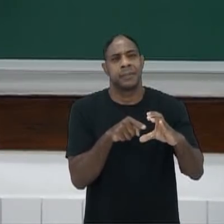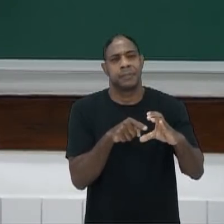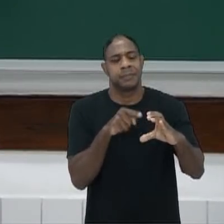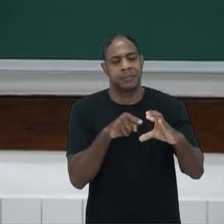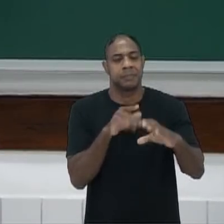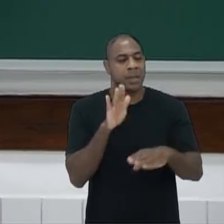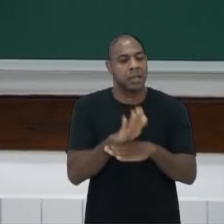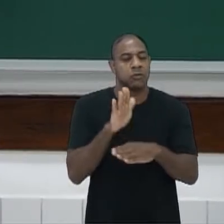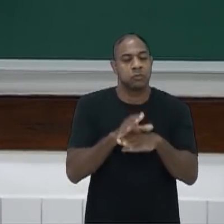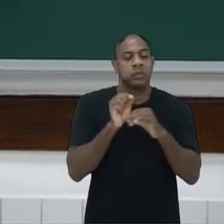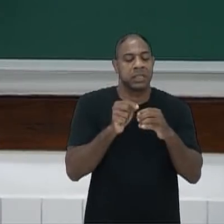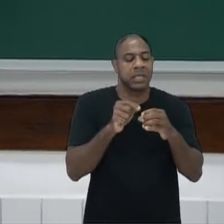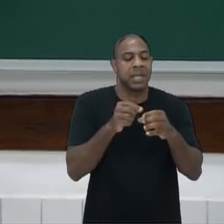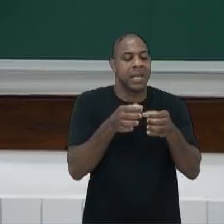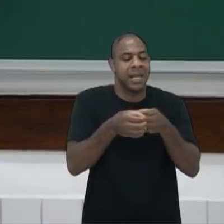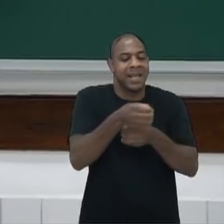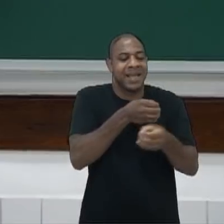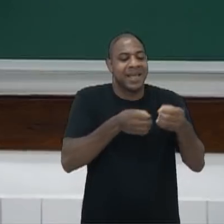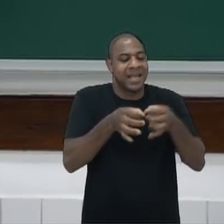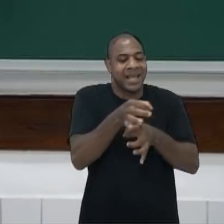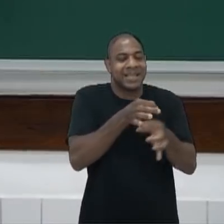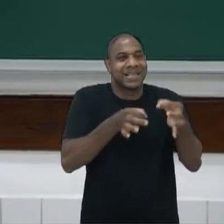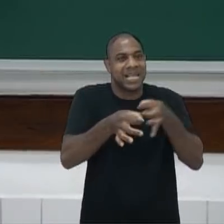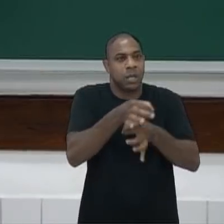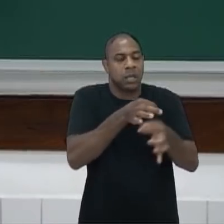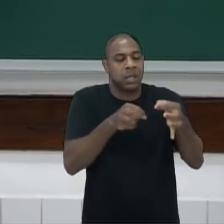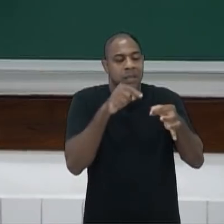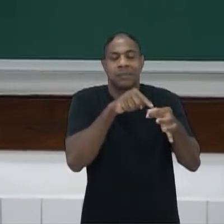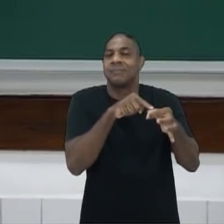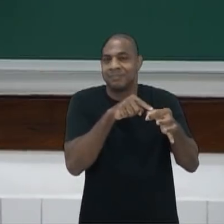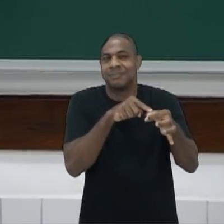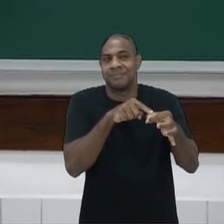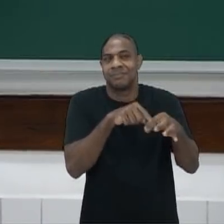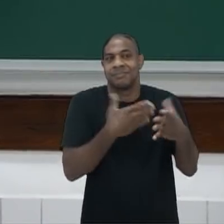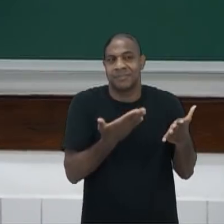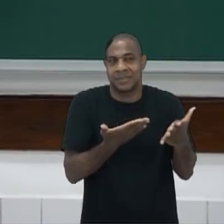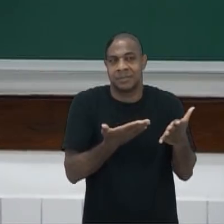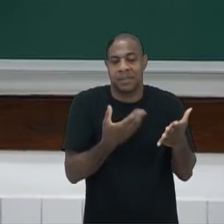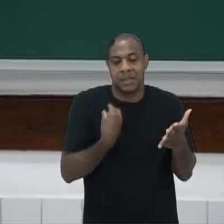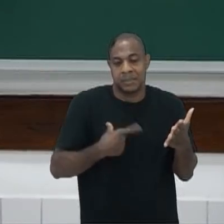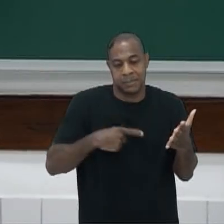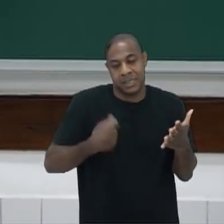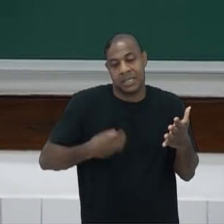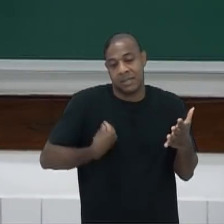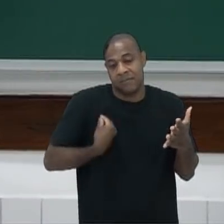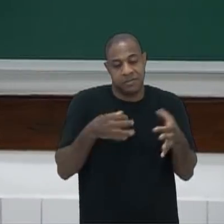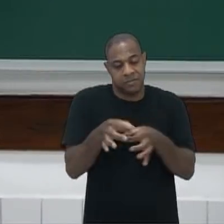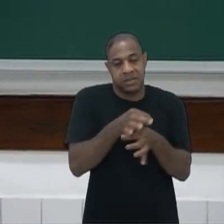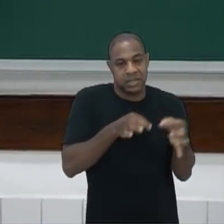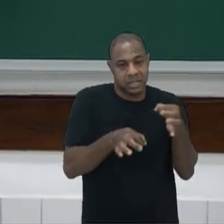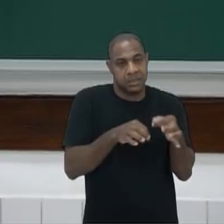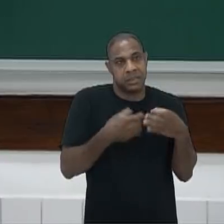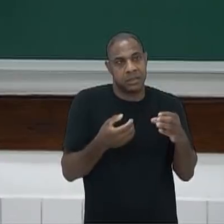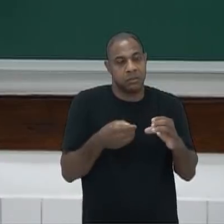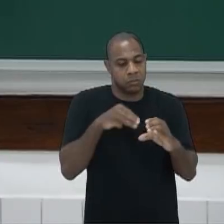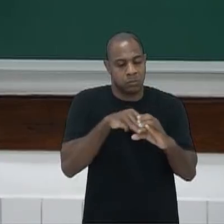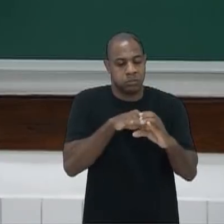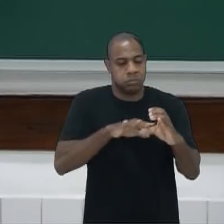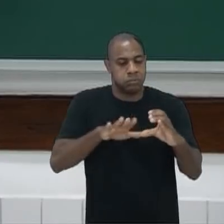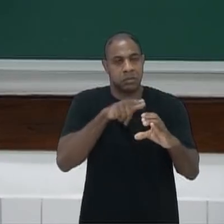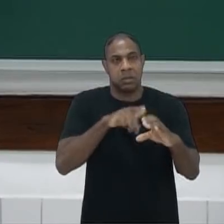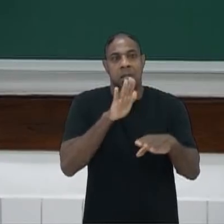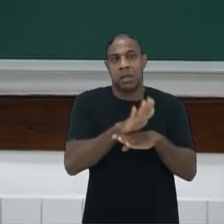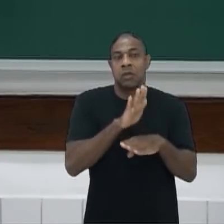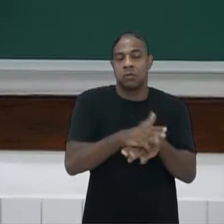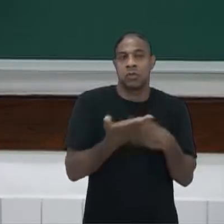e funcionando. Então, nessa imagem da tela, eu indico para vocês algumas organelas, que eu vou explicar